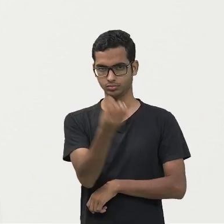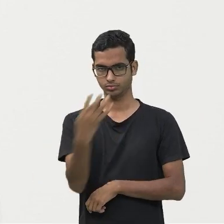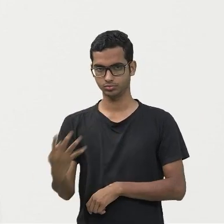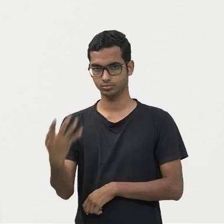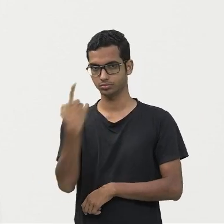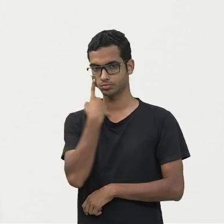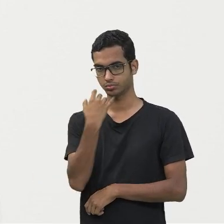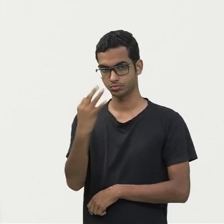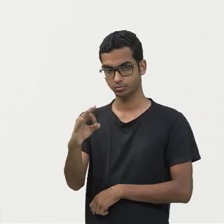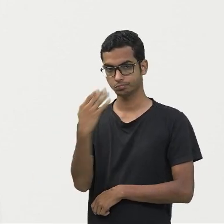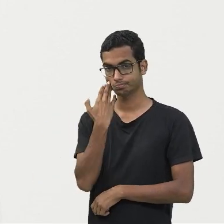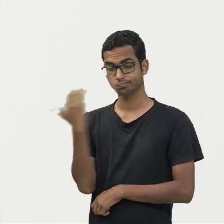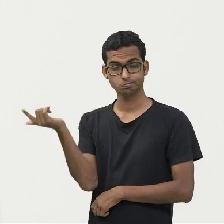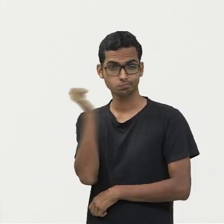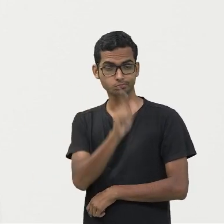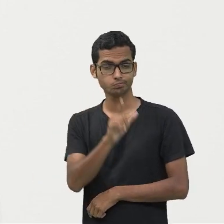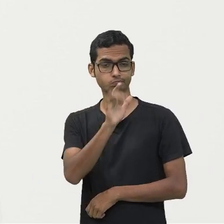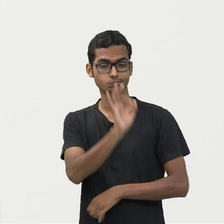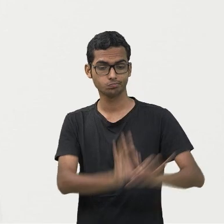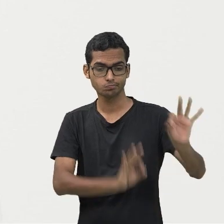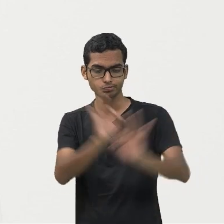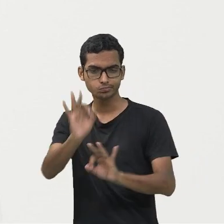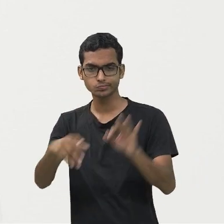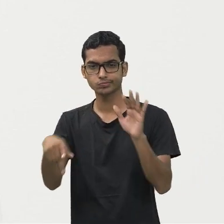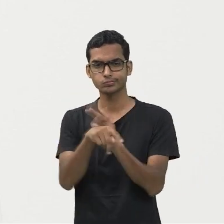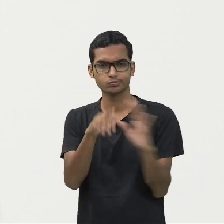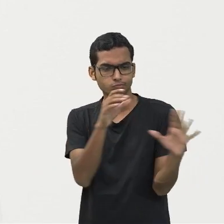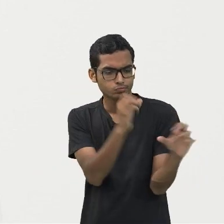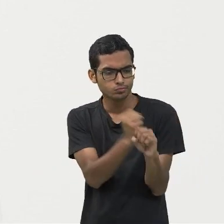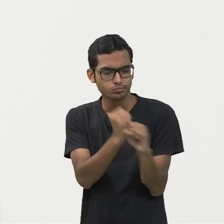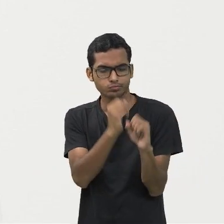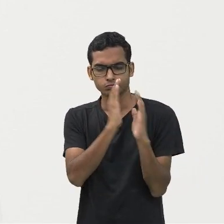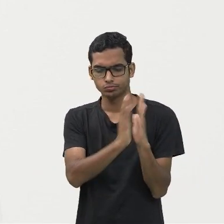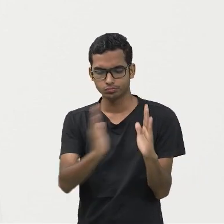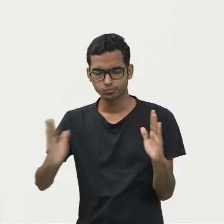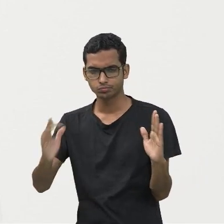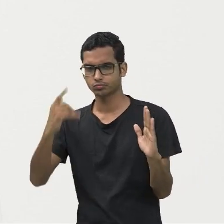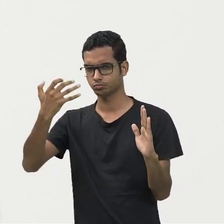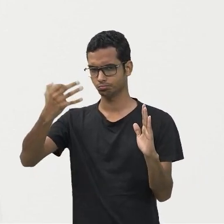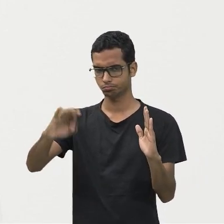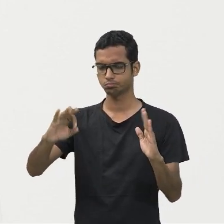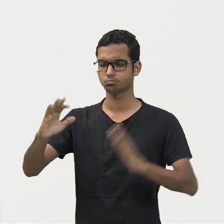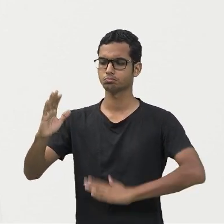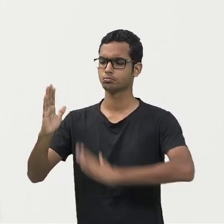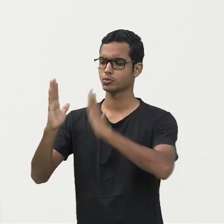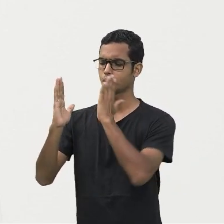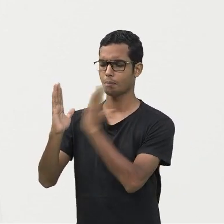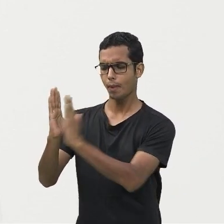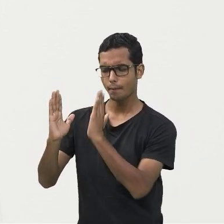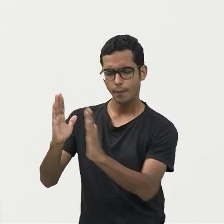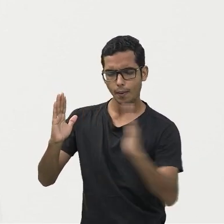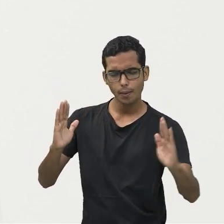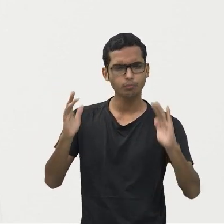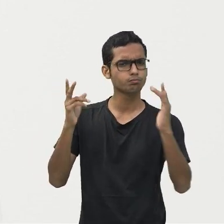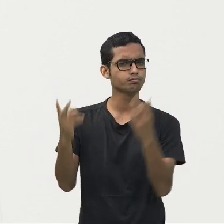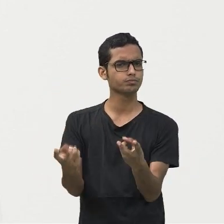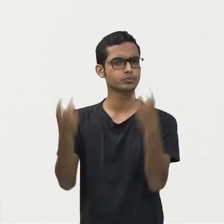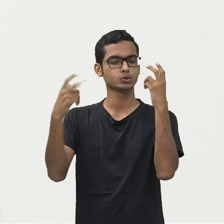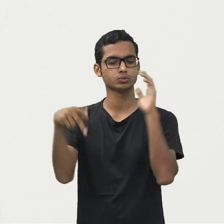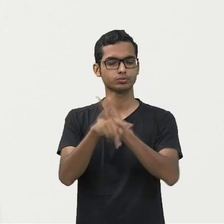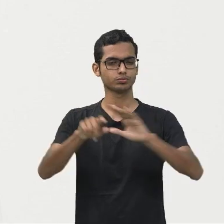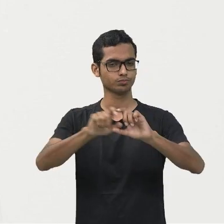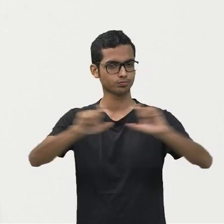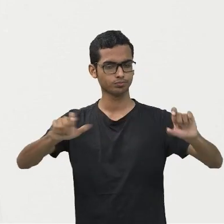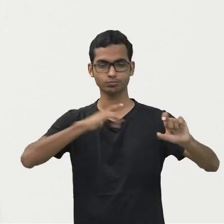E aí, assim a gente consegue escrever toda uma sequência, né? Vendo a